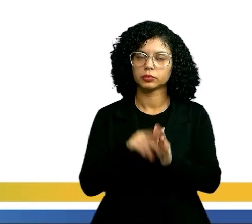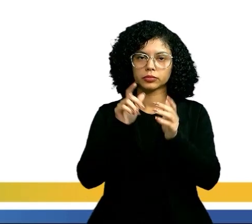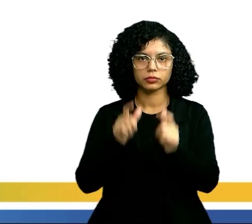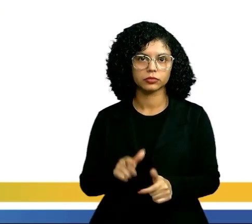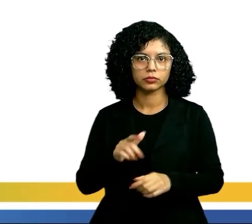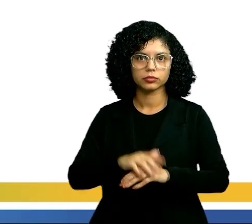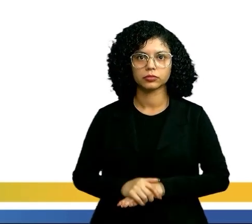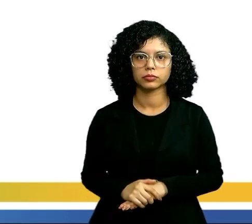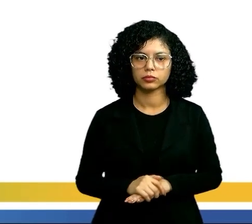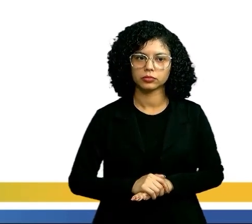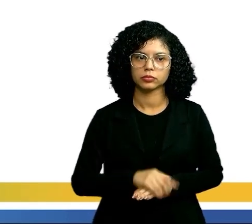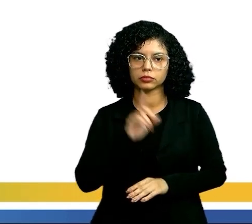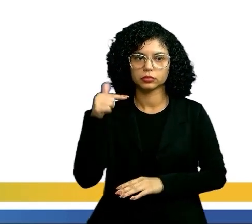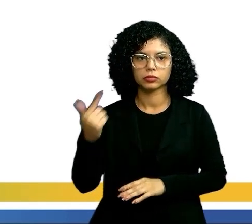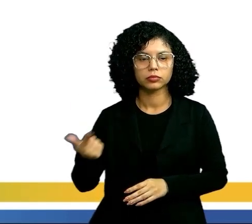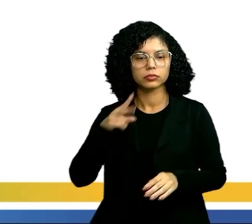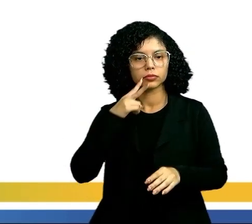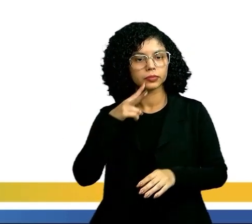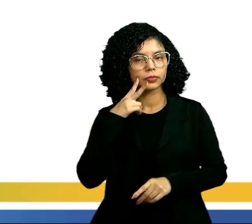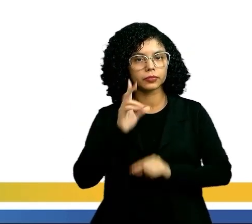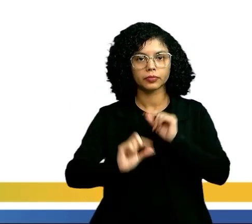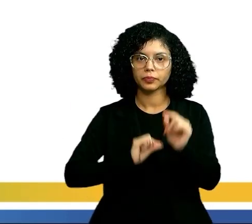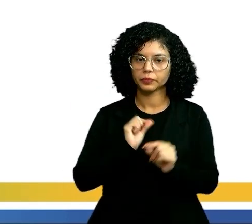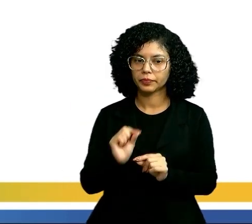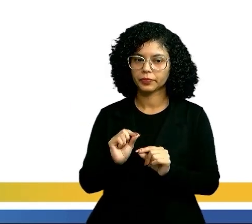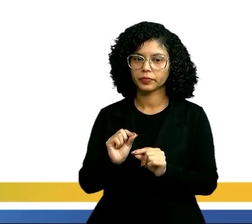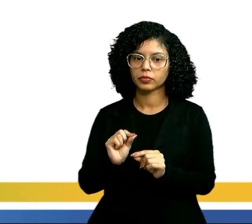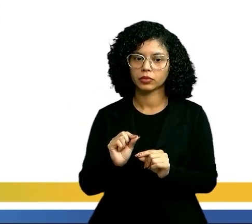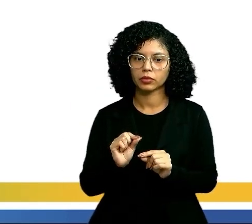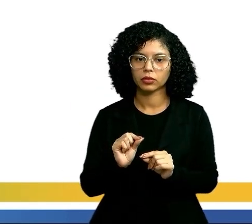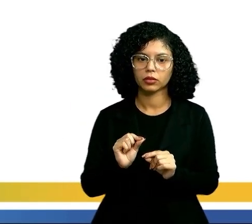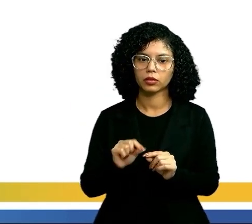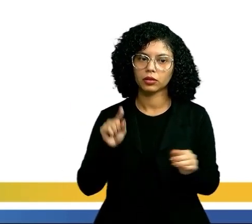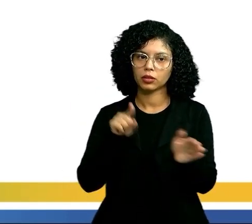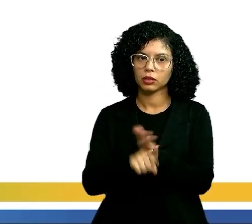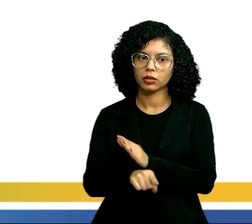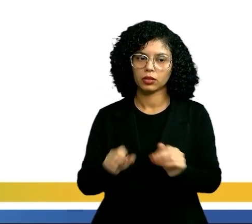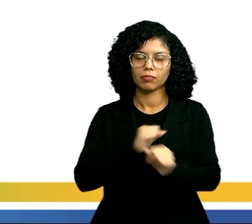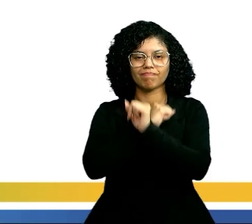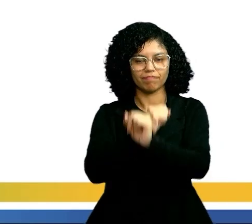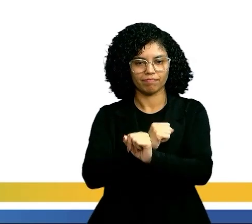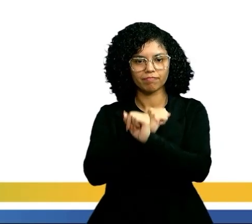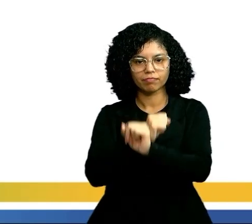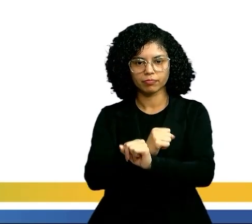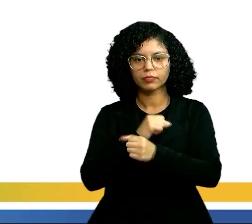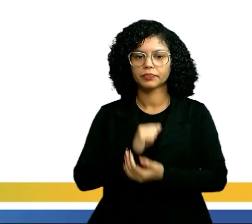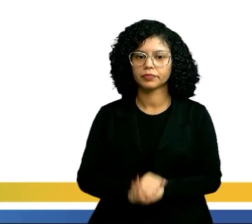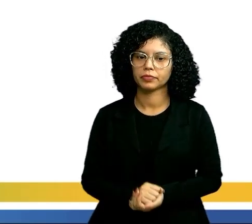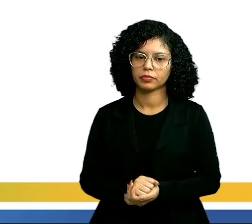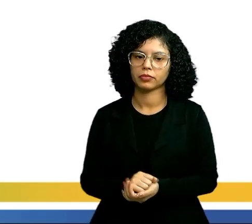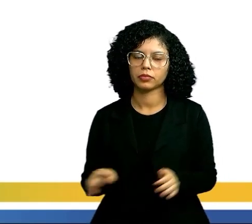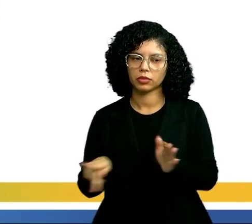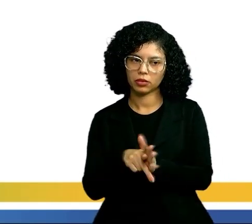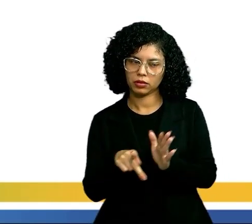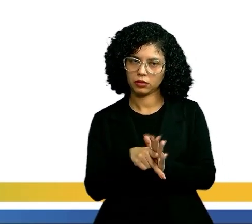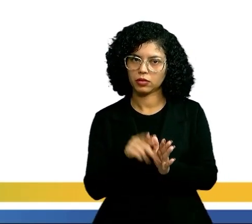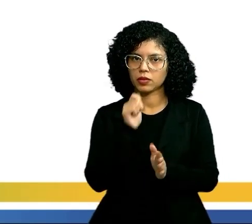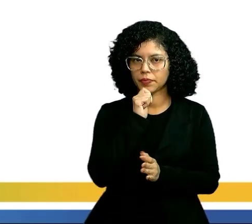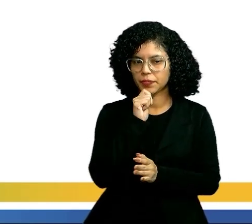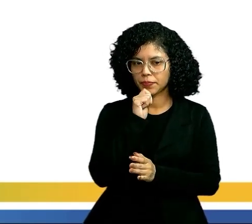local. Do outro lado, você vê ali as questões escravagistas, né,